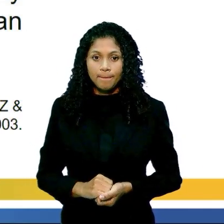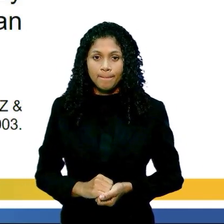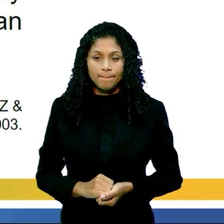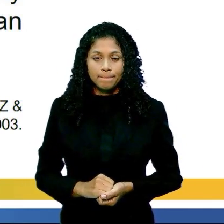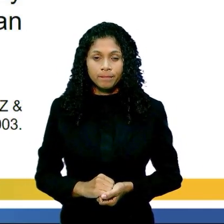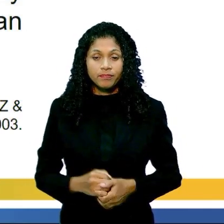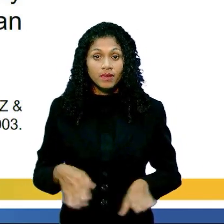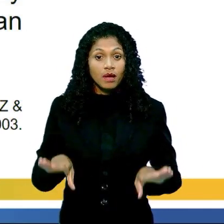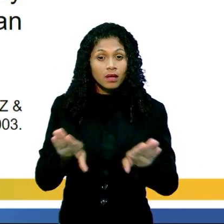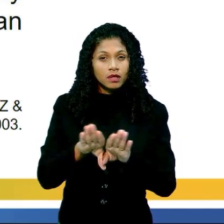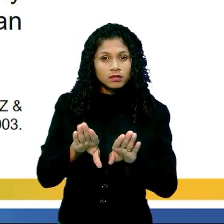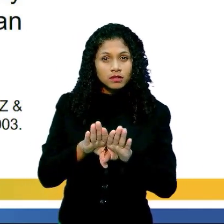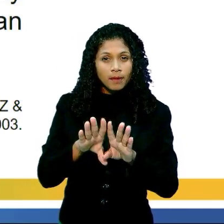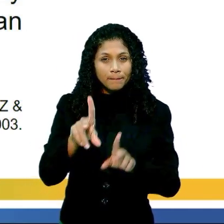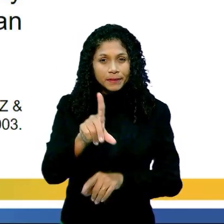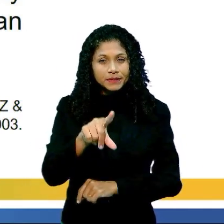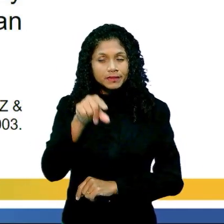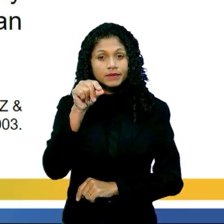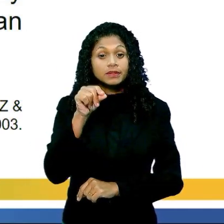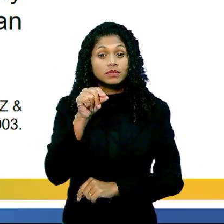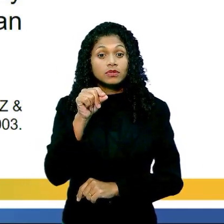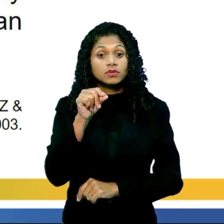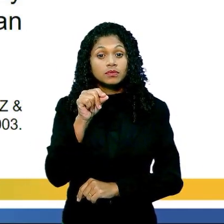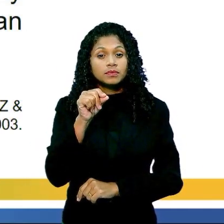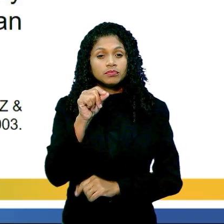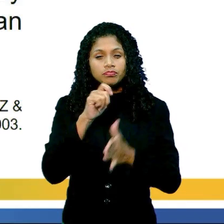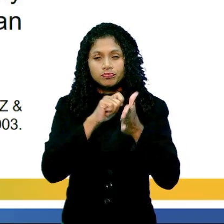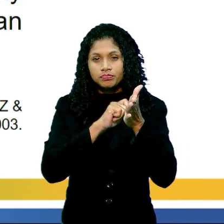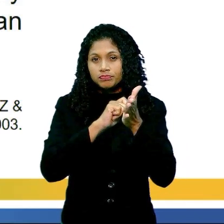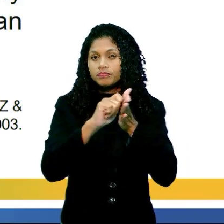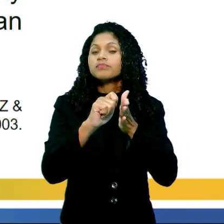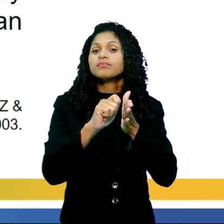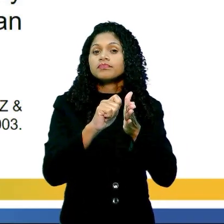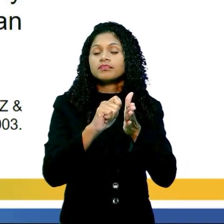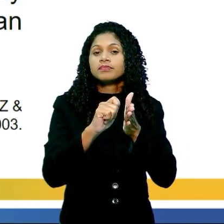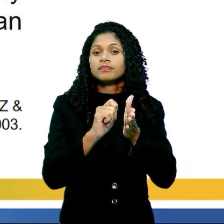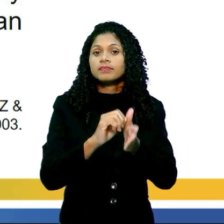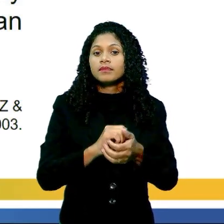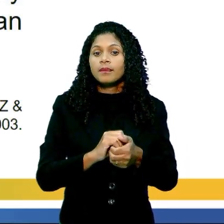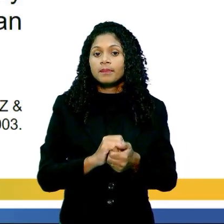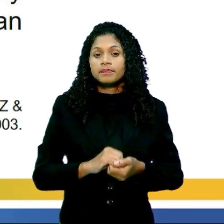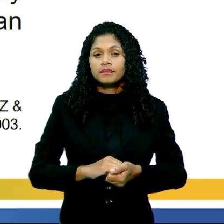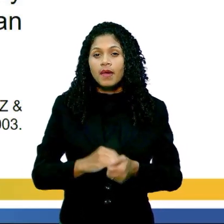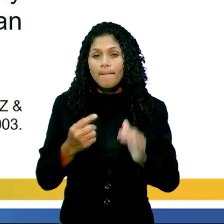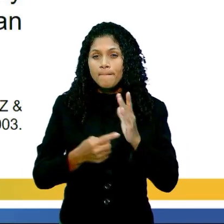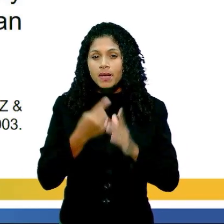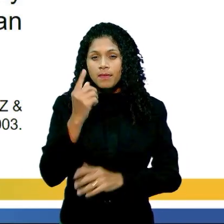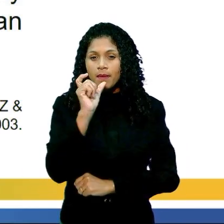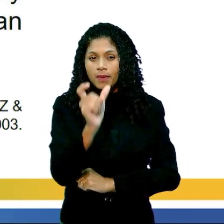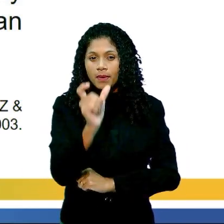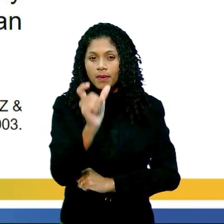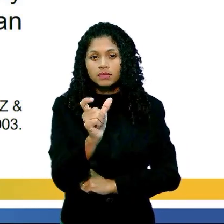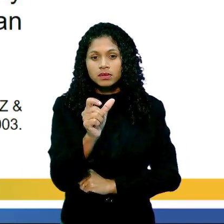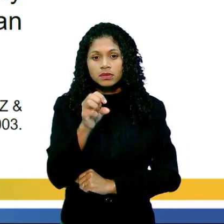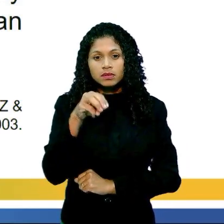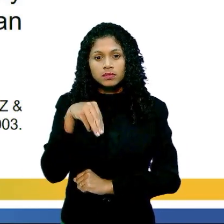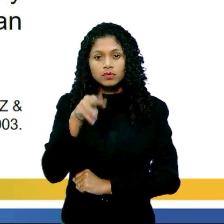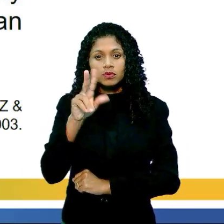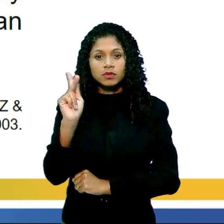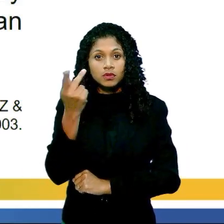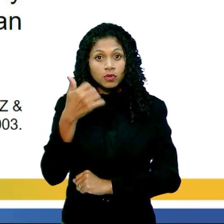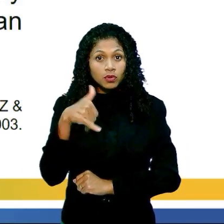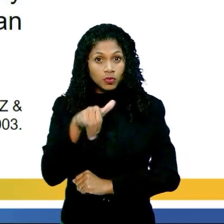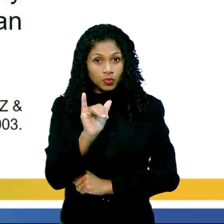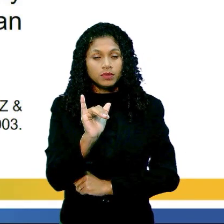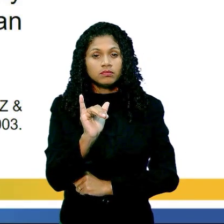Eu também destaquei aí na tela para vocês a primeira palavrinha do texto, que significa,